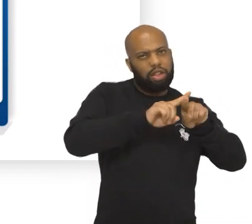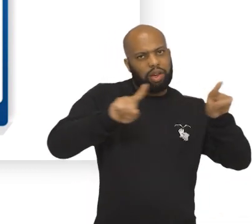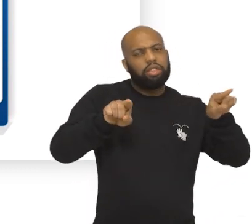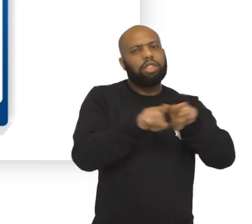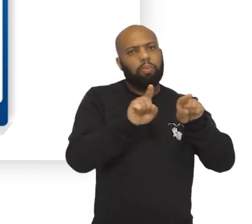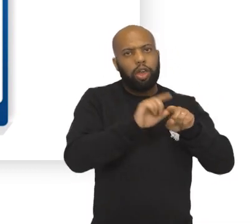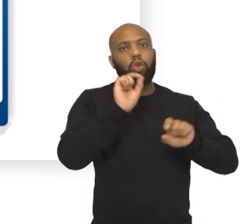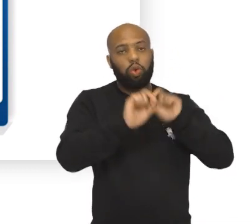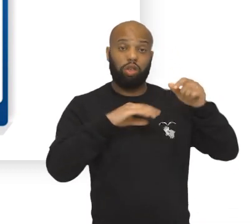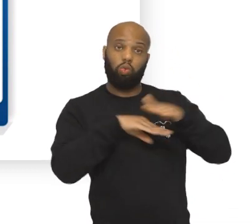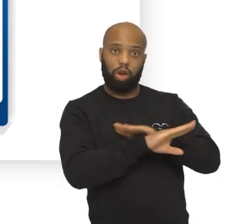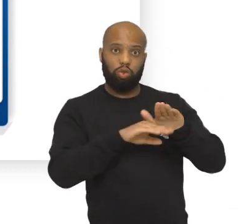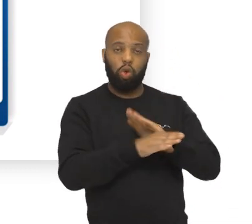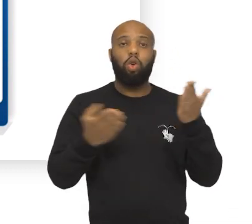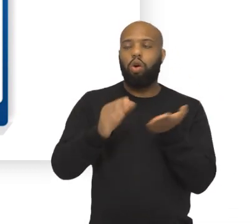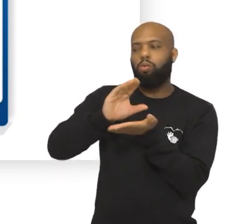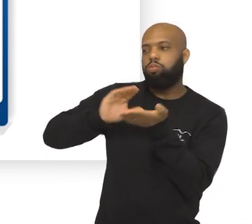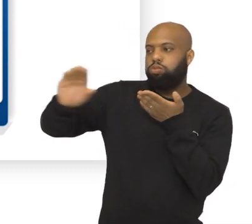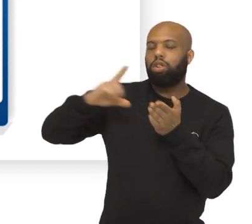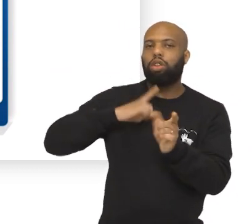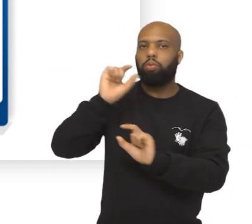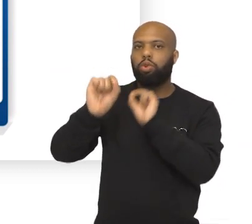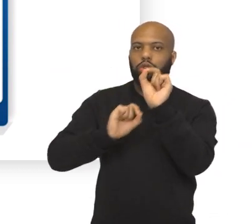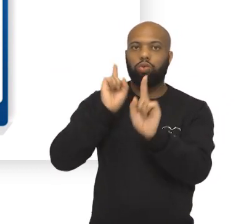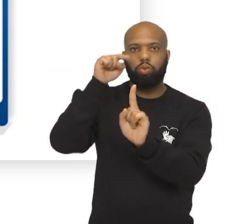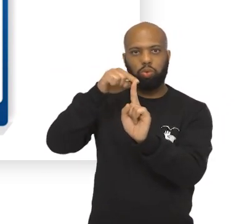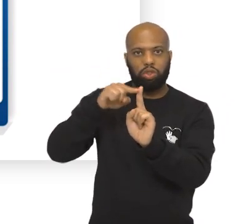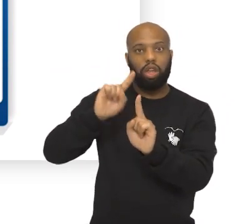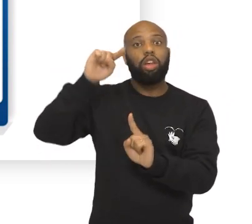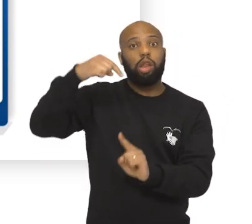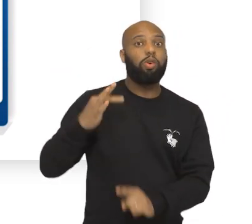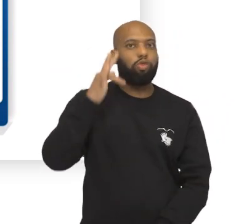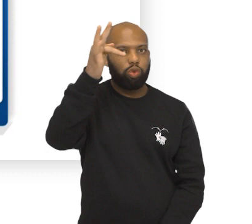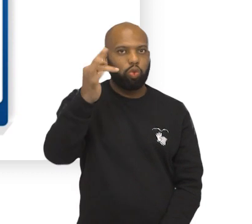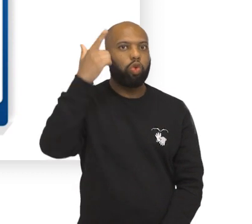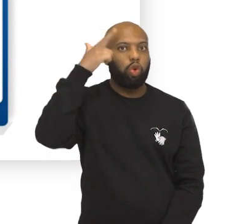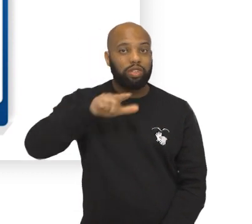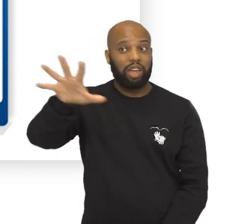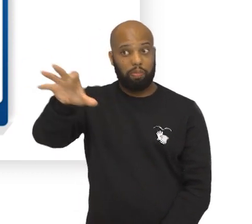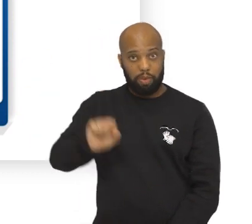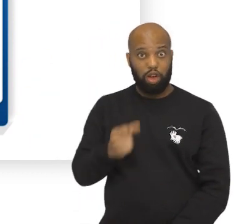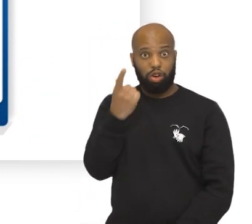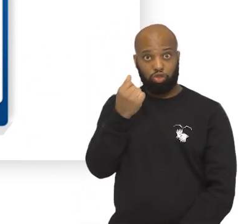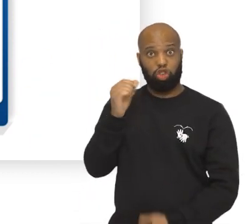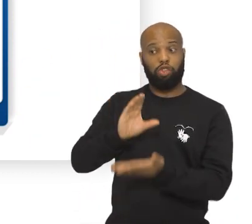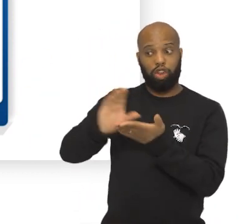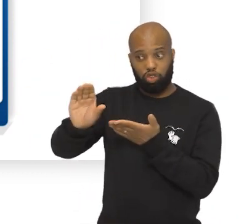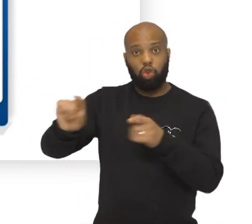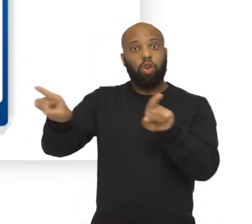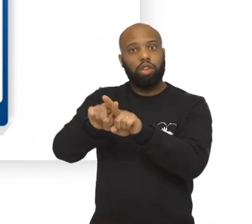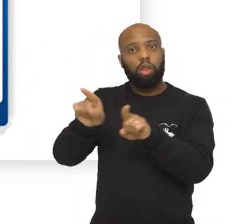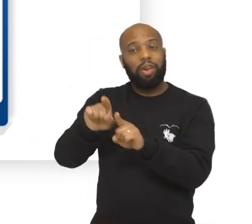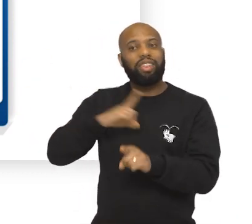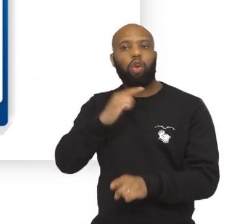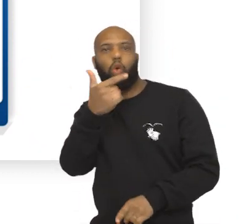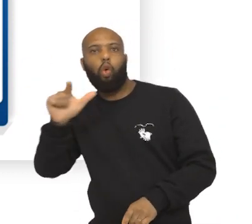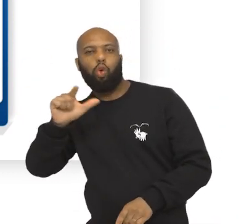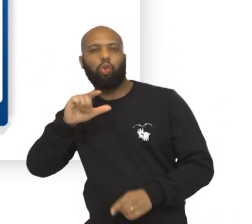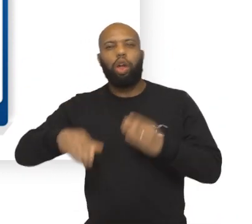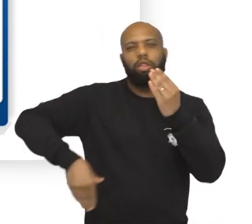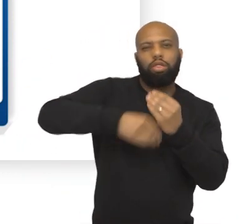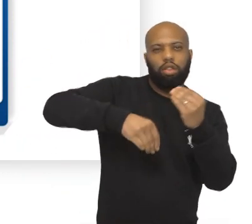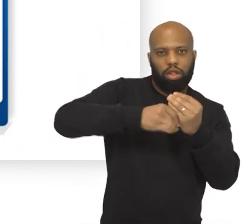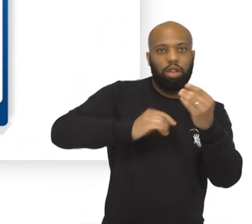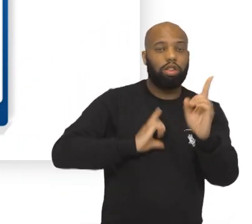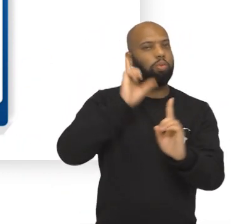aplicado já um investimento tem o objetivo de gerar uma renda no futuro e essa renda por sua vez também tem um